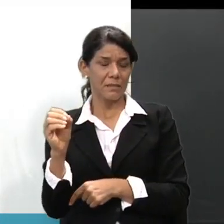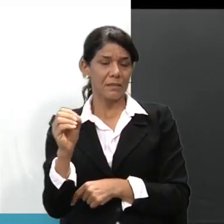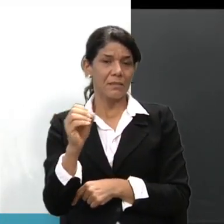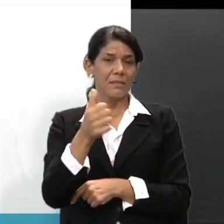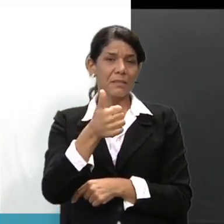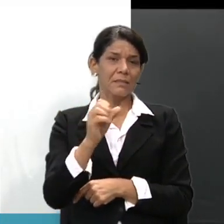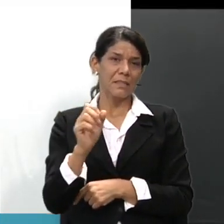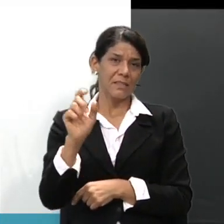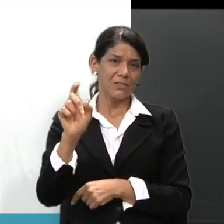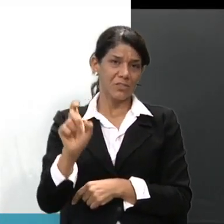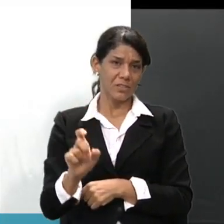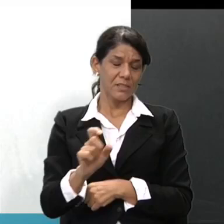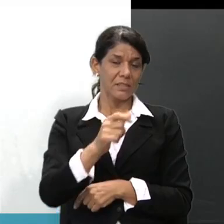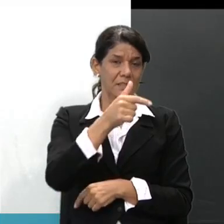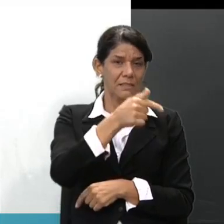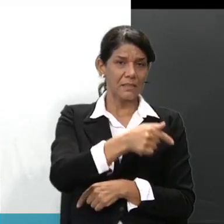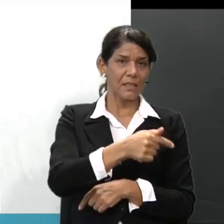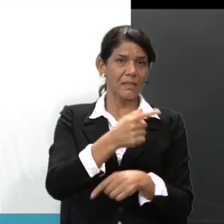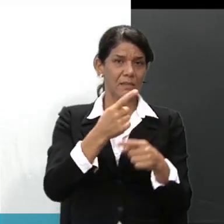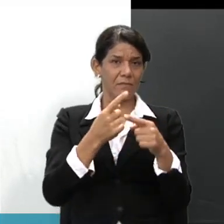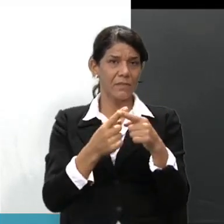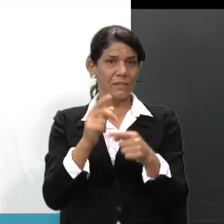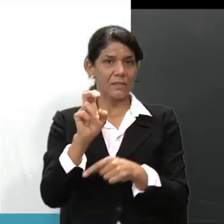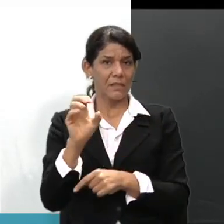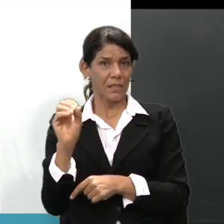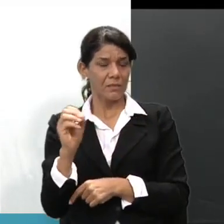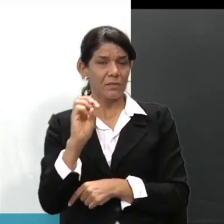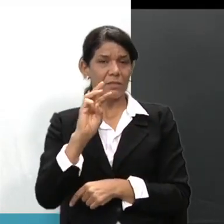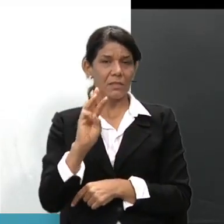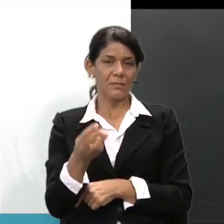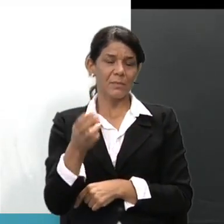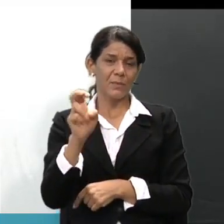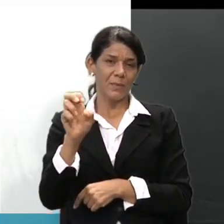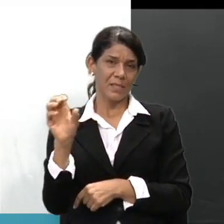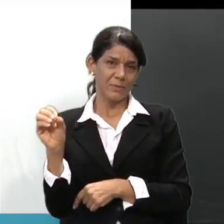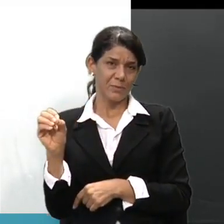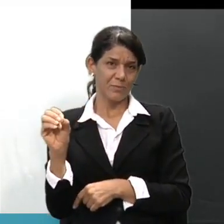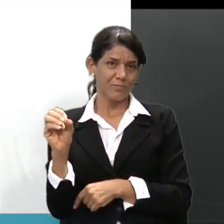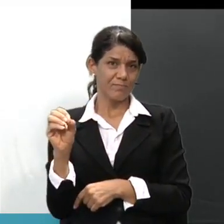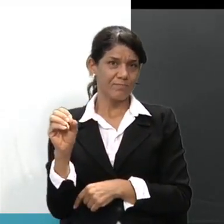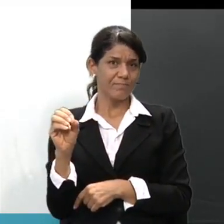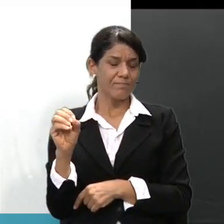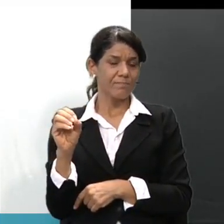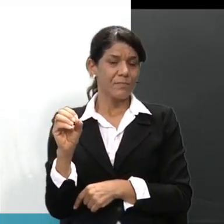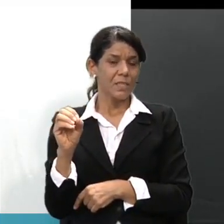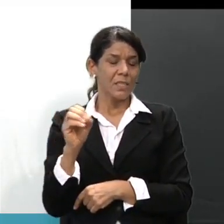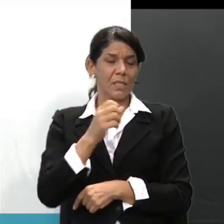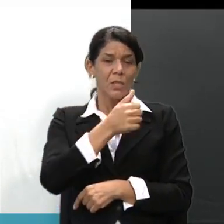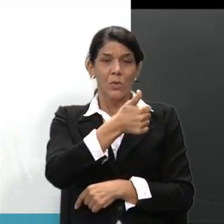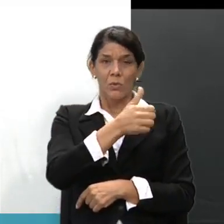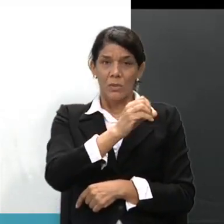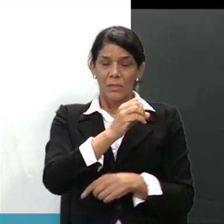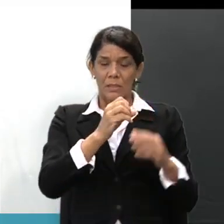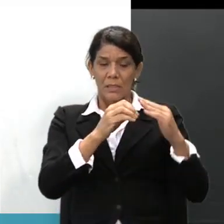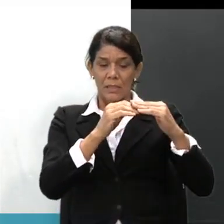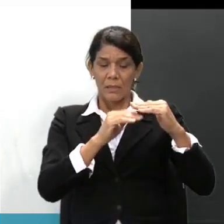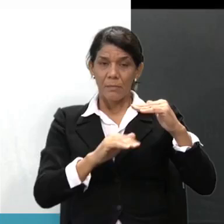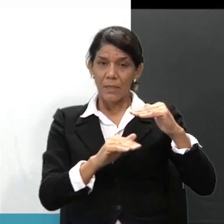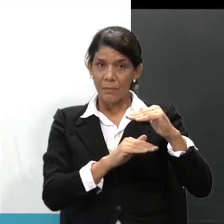100x. 7 vezes 500, 3.500. O 100 vai para